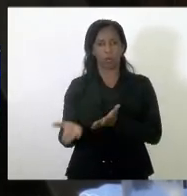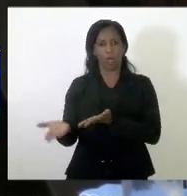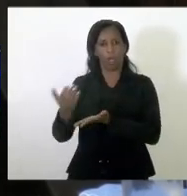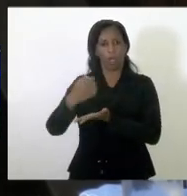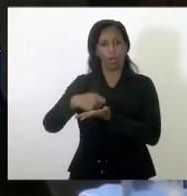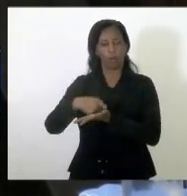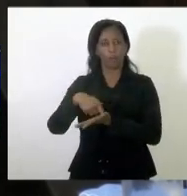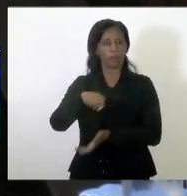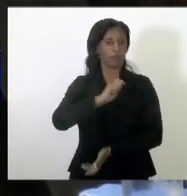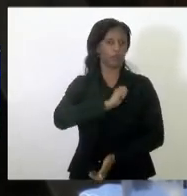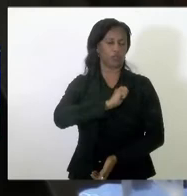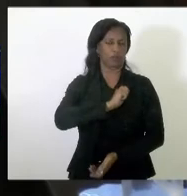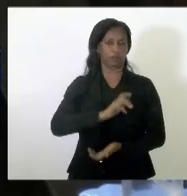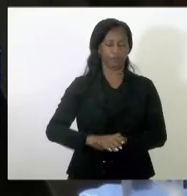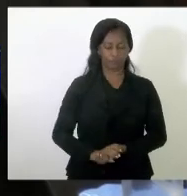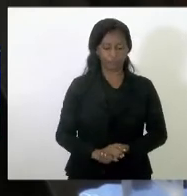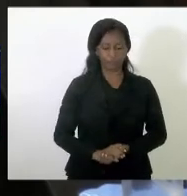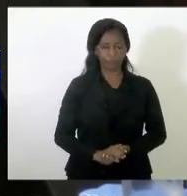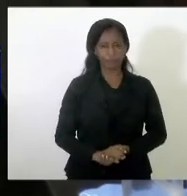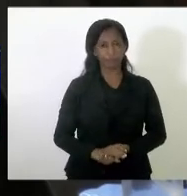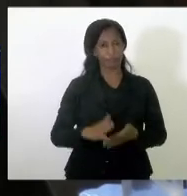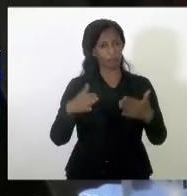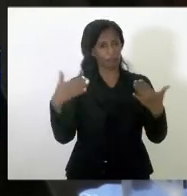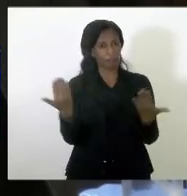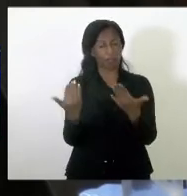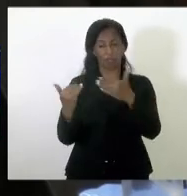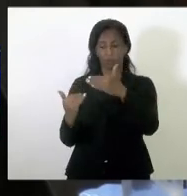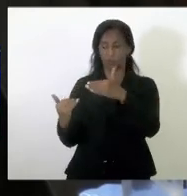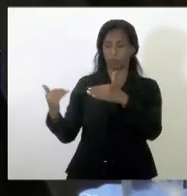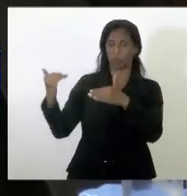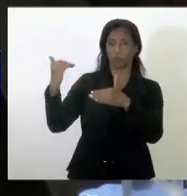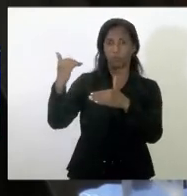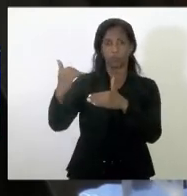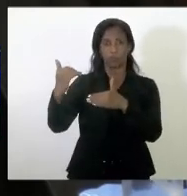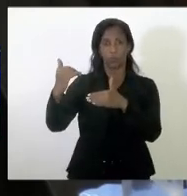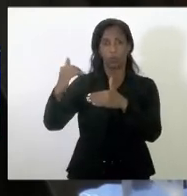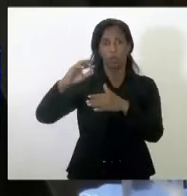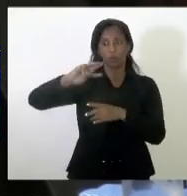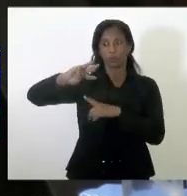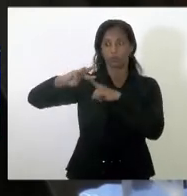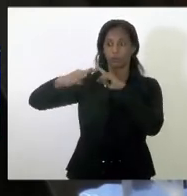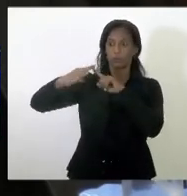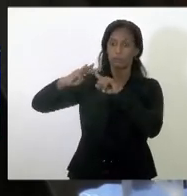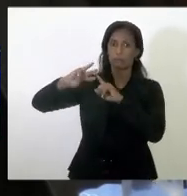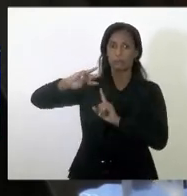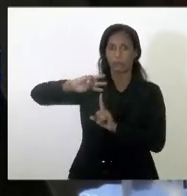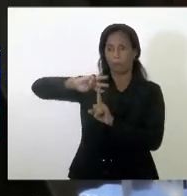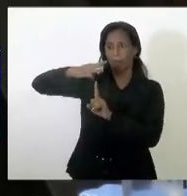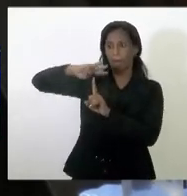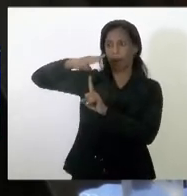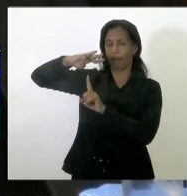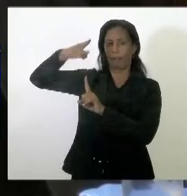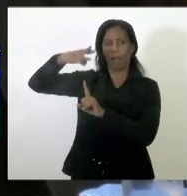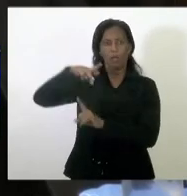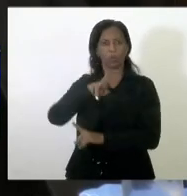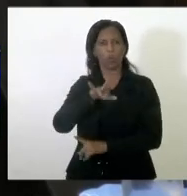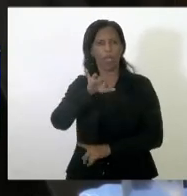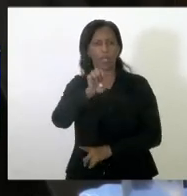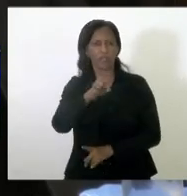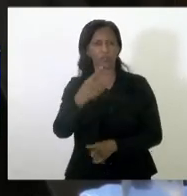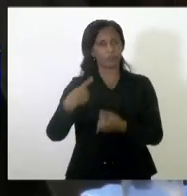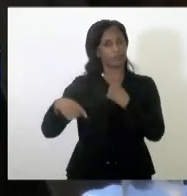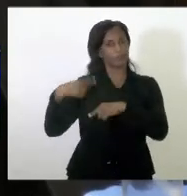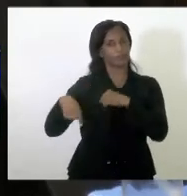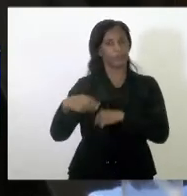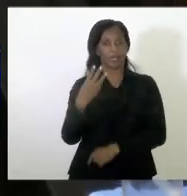Desta feita, com duração que é superior ao triplo da duração do regime anterior,